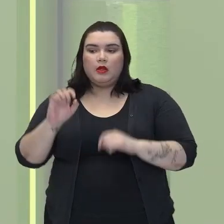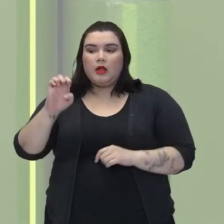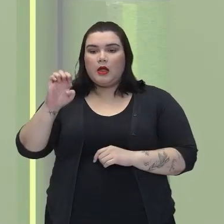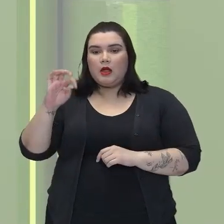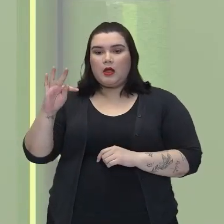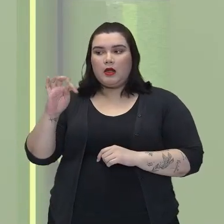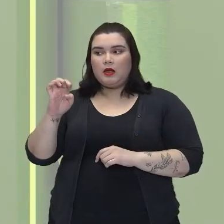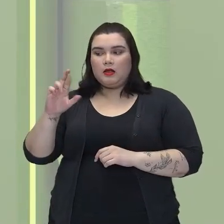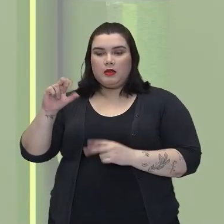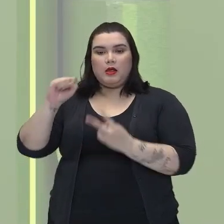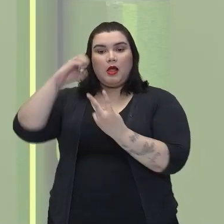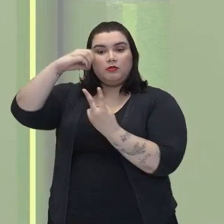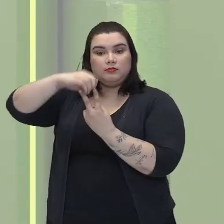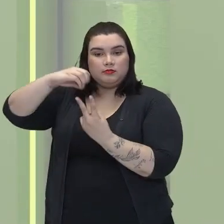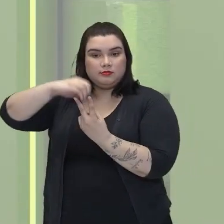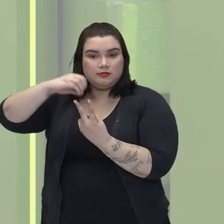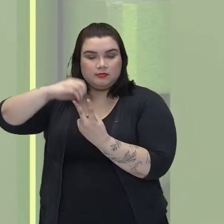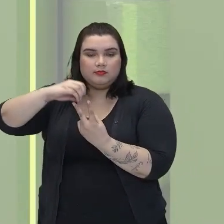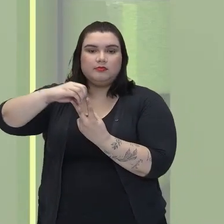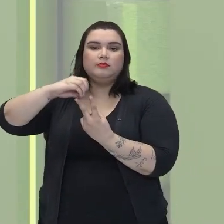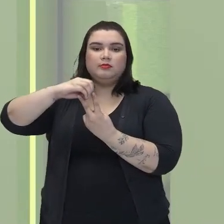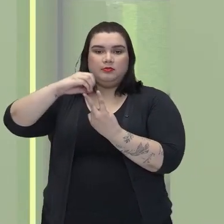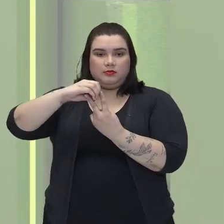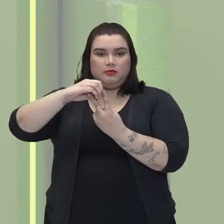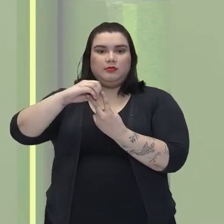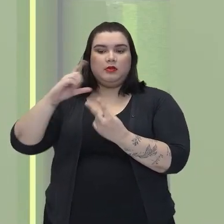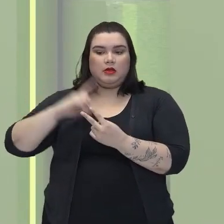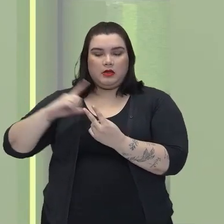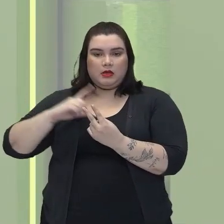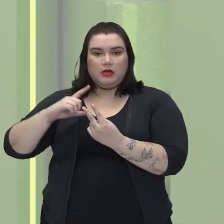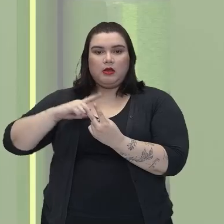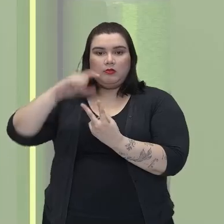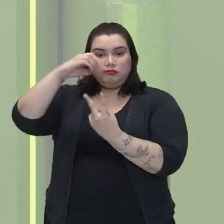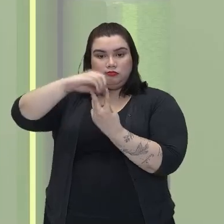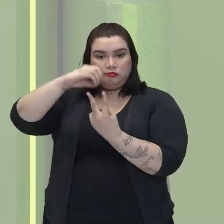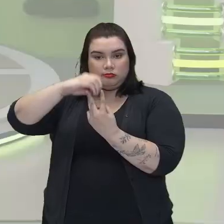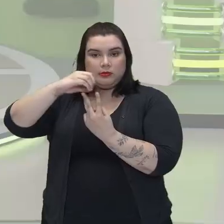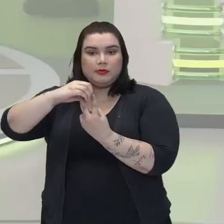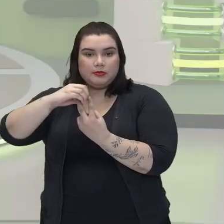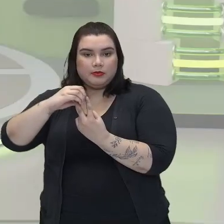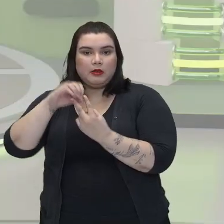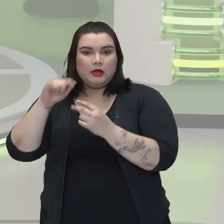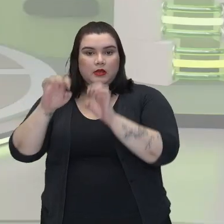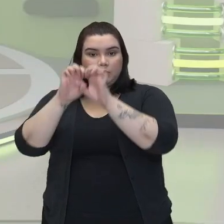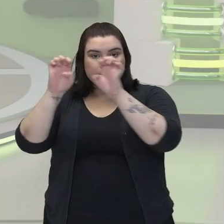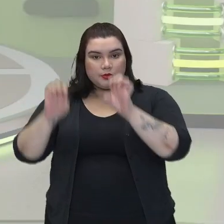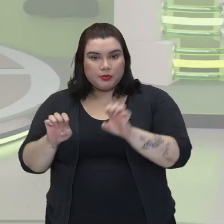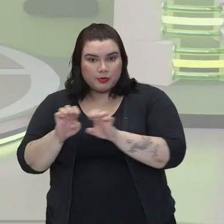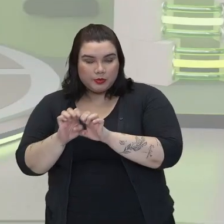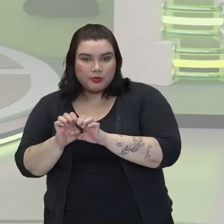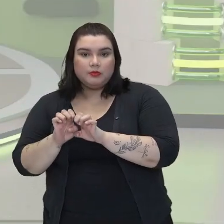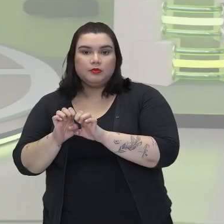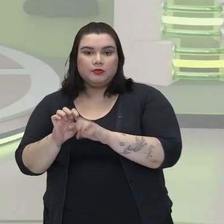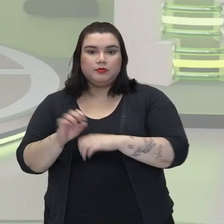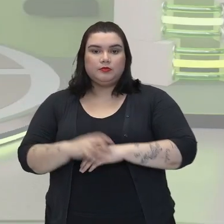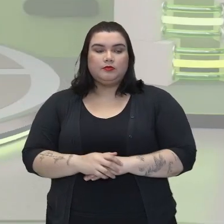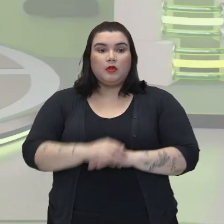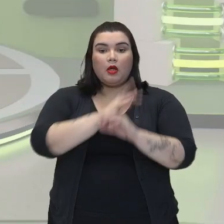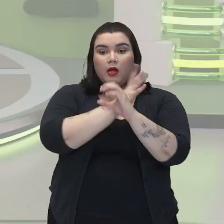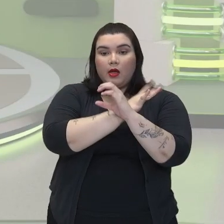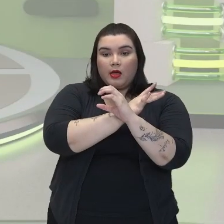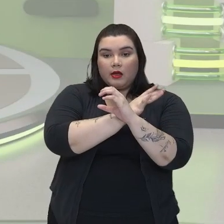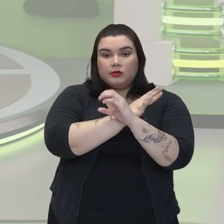são compostos oxigenados que apresentam oxigênio ali no meio da cadeia, e os